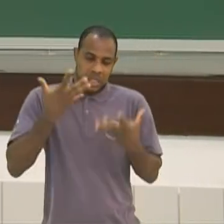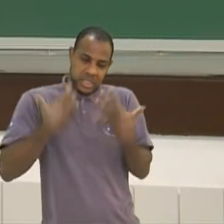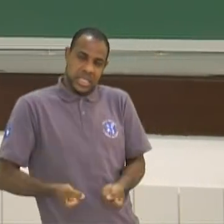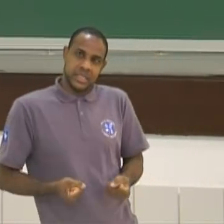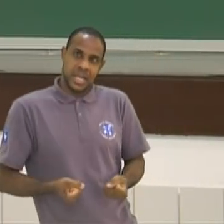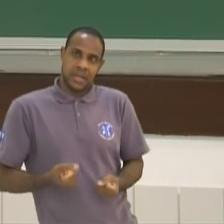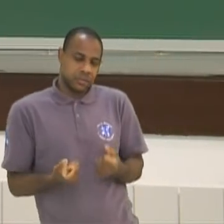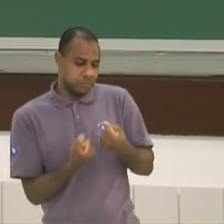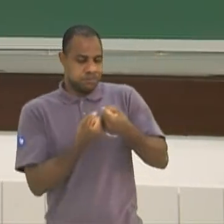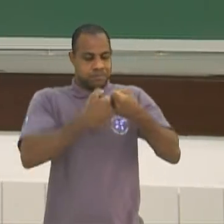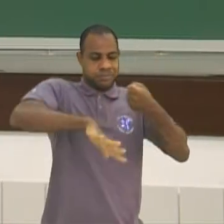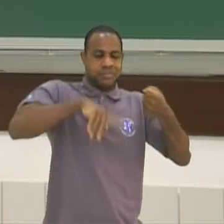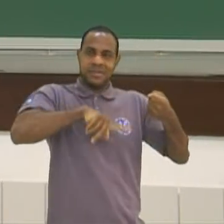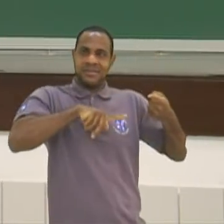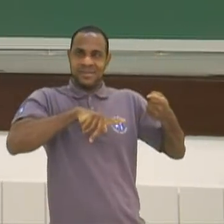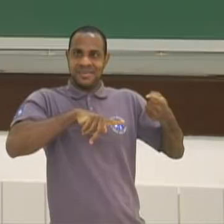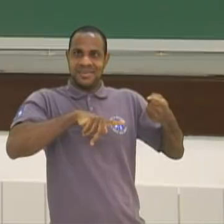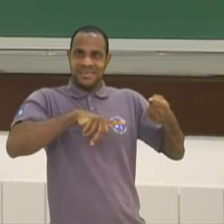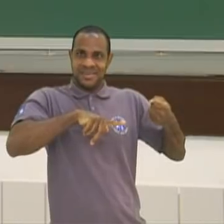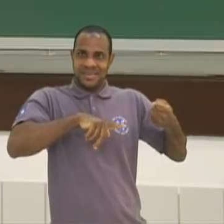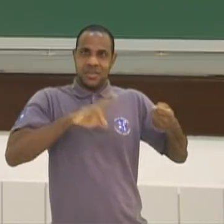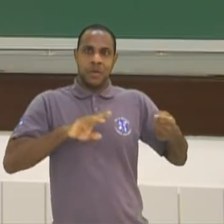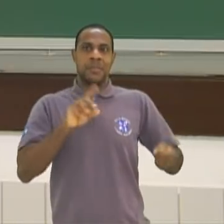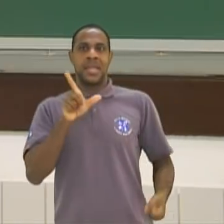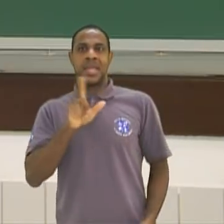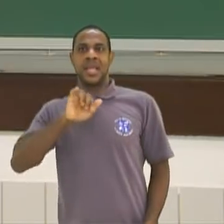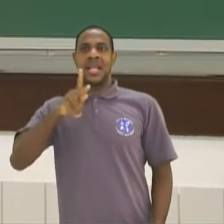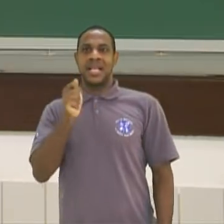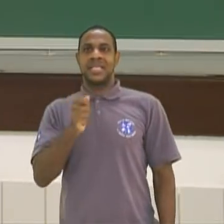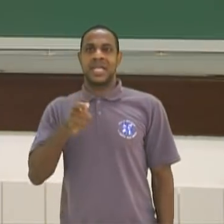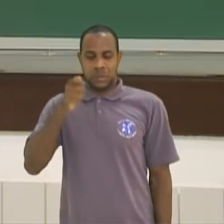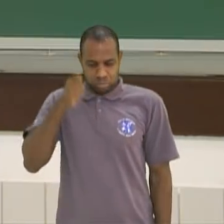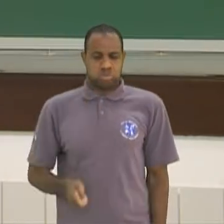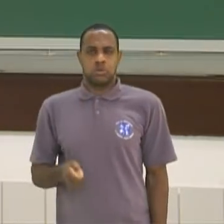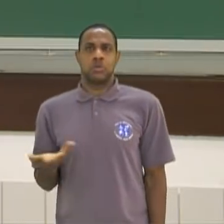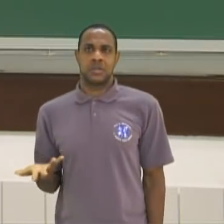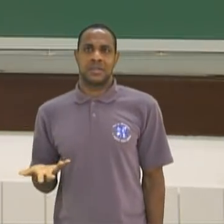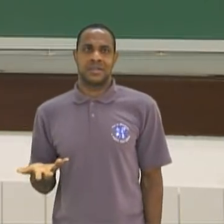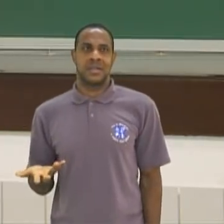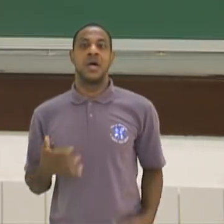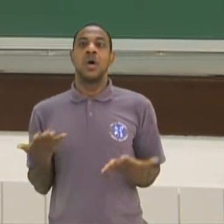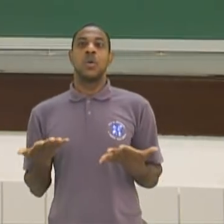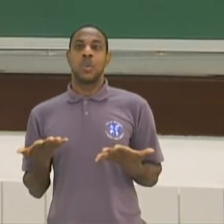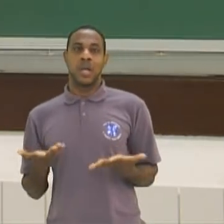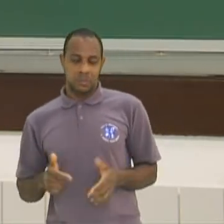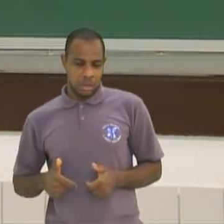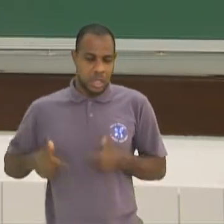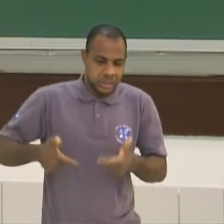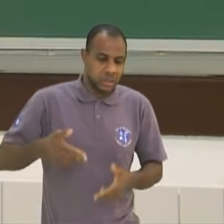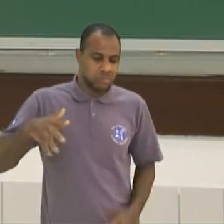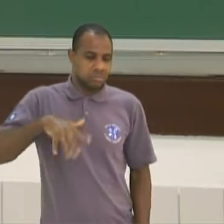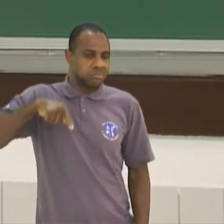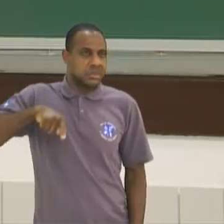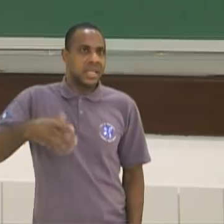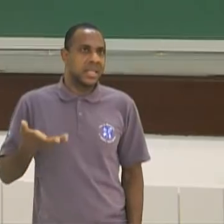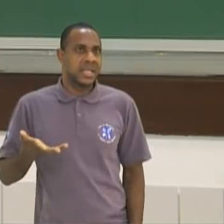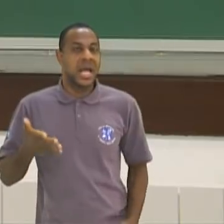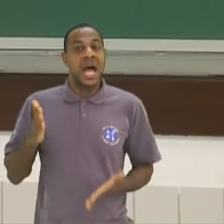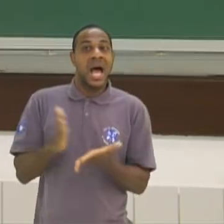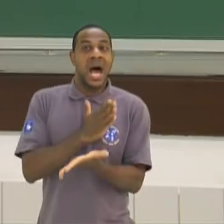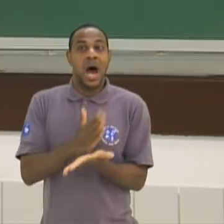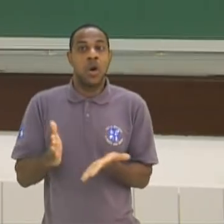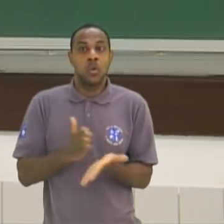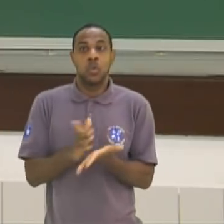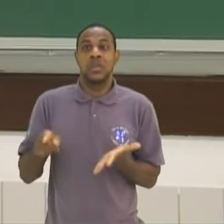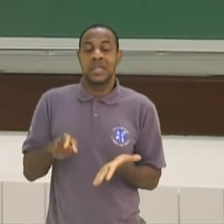a transição democrática, da chamada linha dura, quais as ações deles? Alguns militares